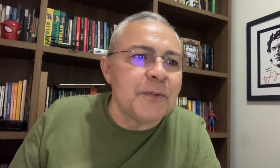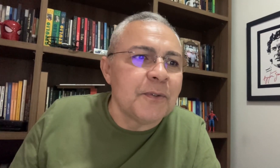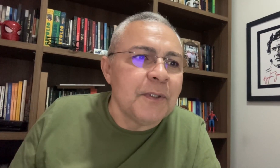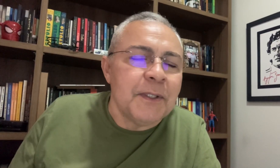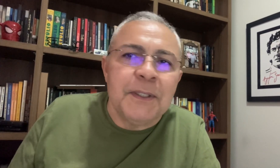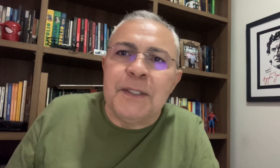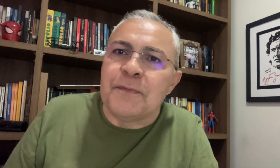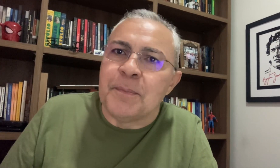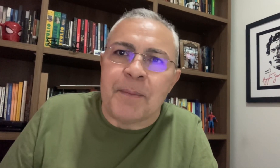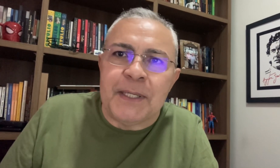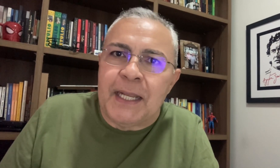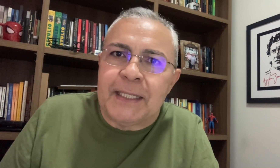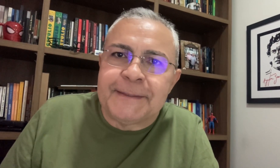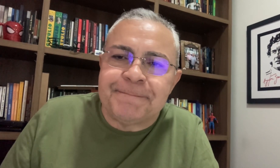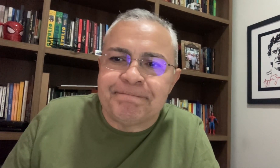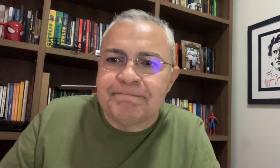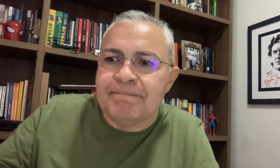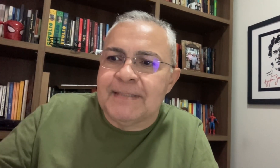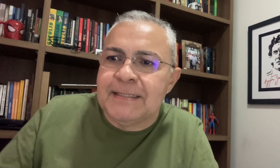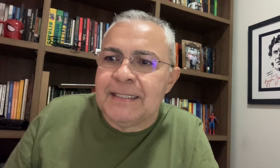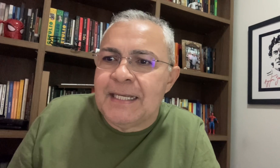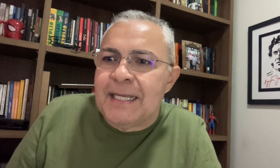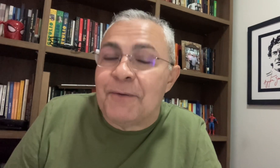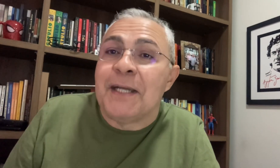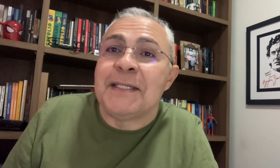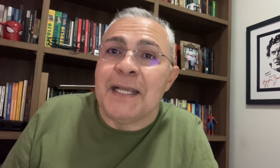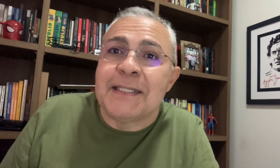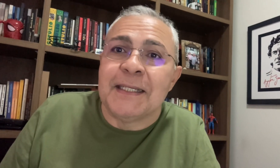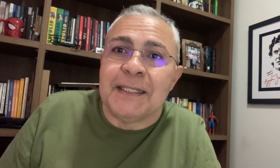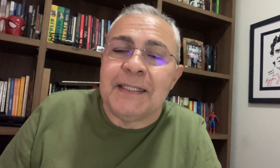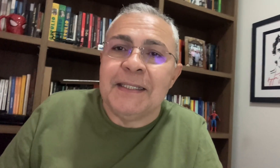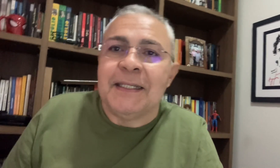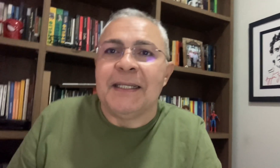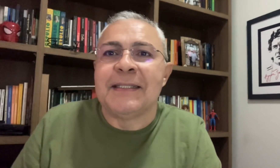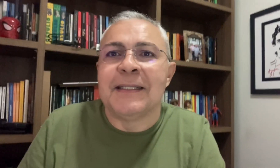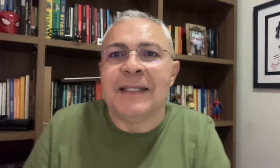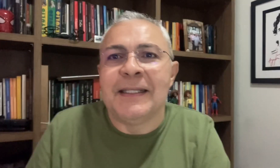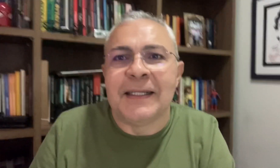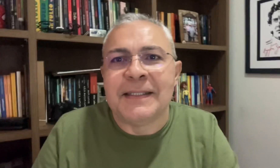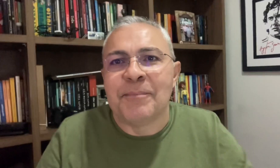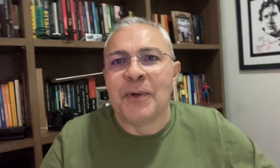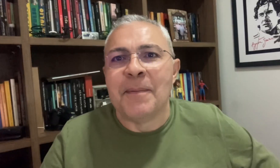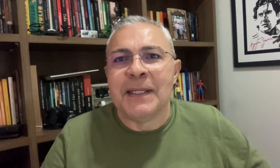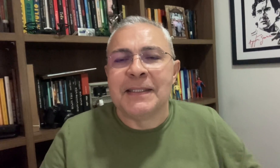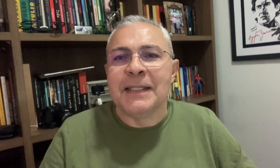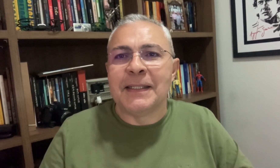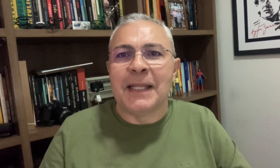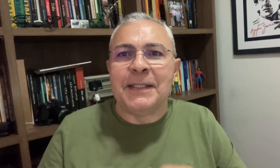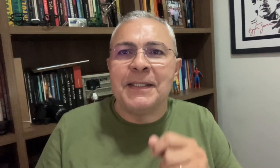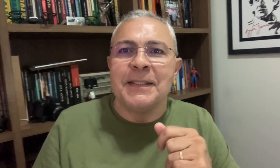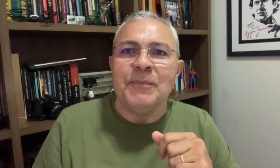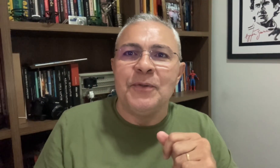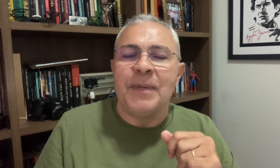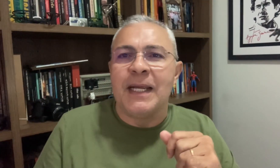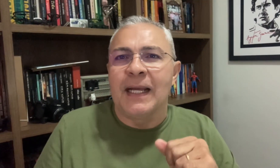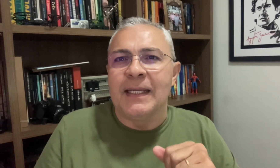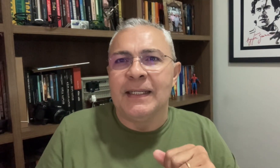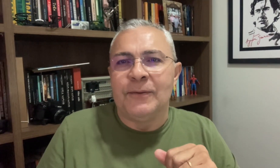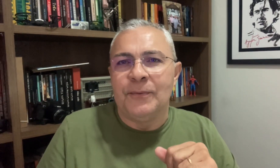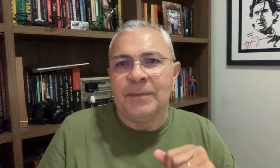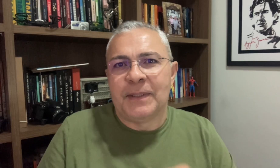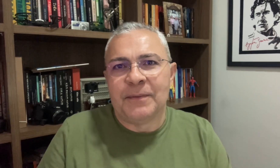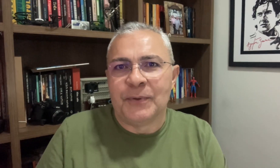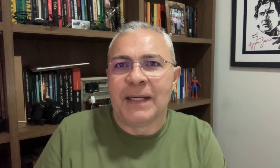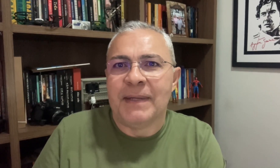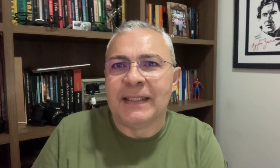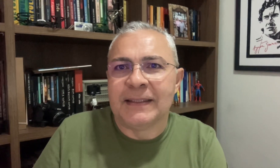o moço que foi para a panela. Eu acho que essa letra, esse poema, sintetiza muito bem a carreira